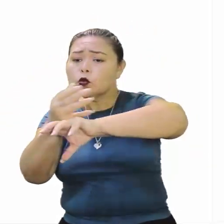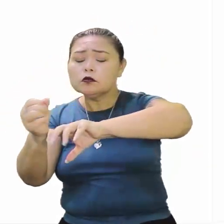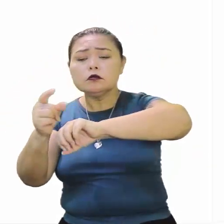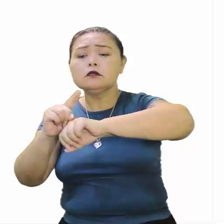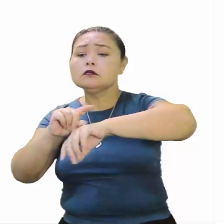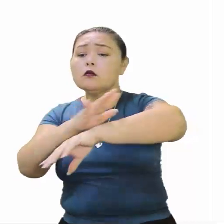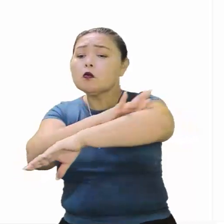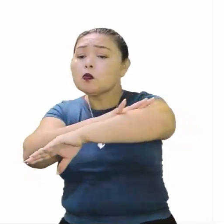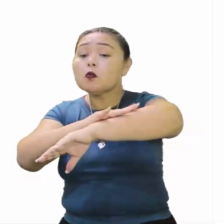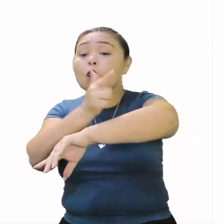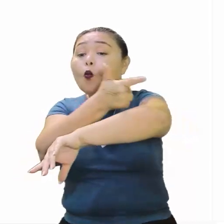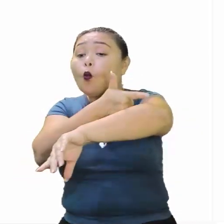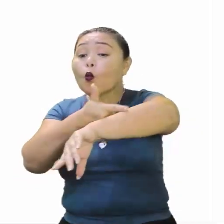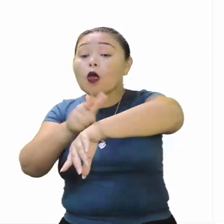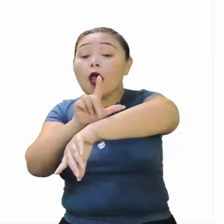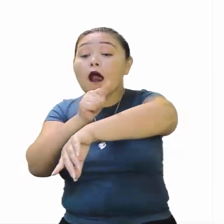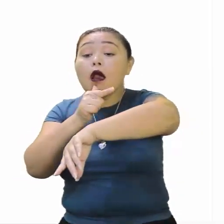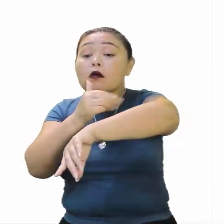tempo. O que foi que aconteceu?